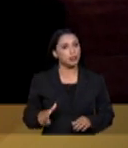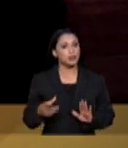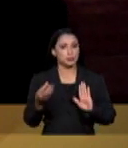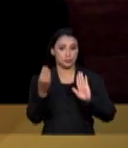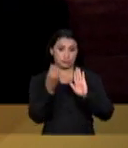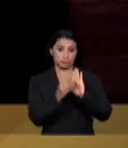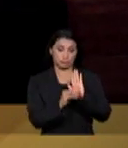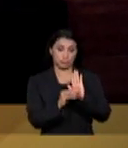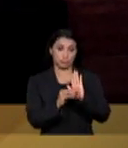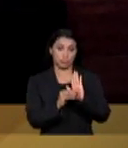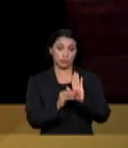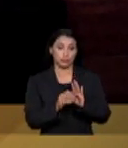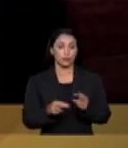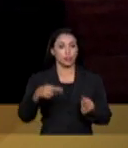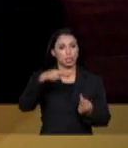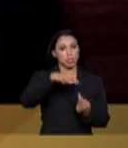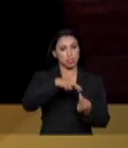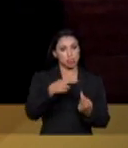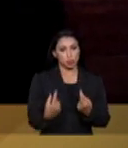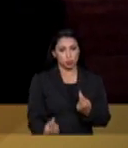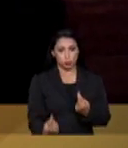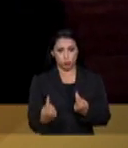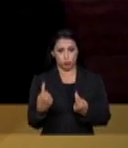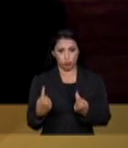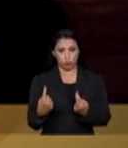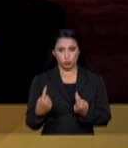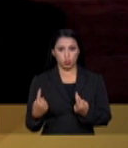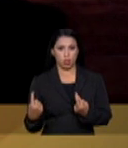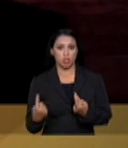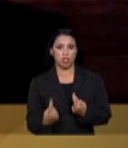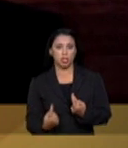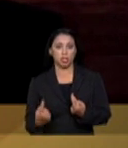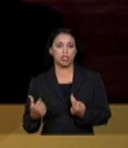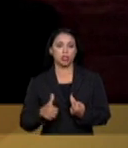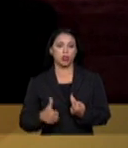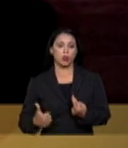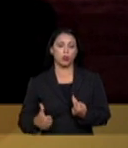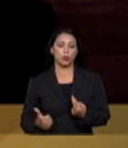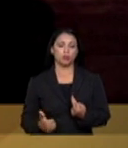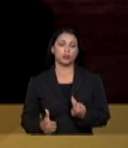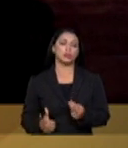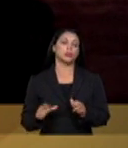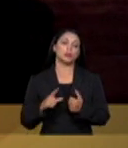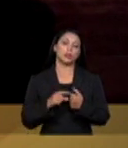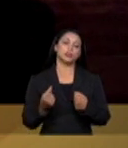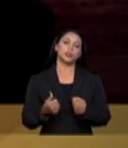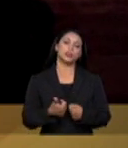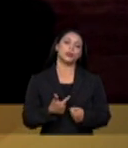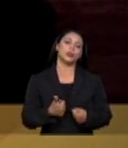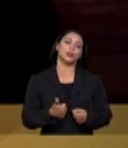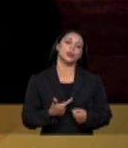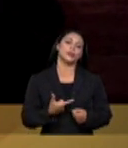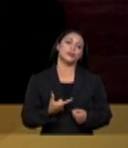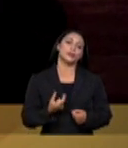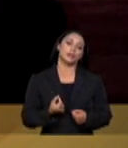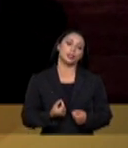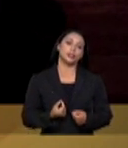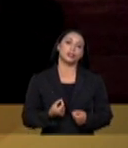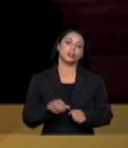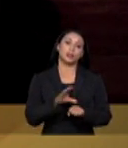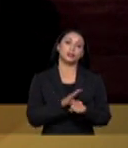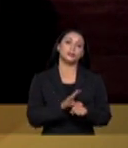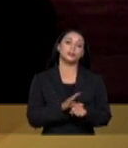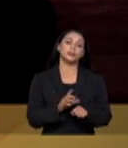Anunciação os incisos 1 e 1 do artigo 20 da Constituição Federal não